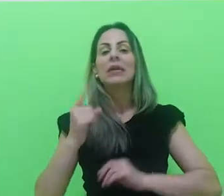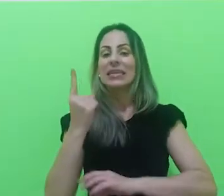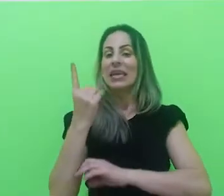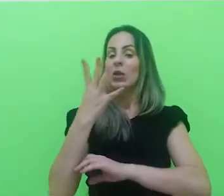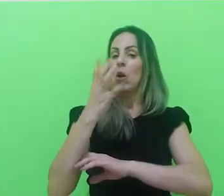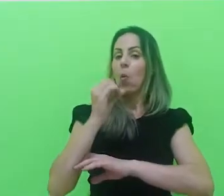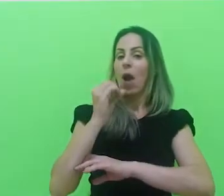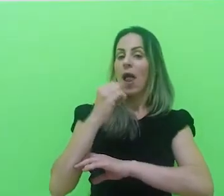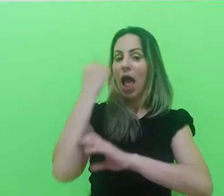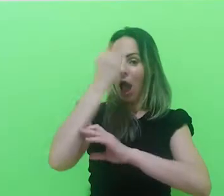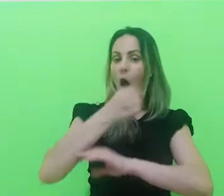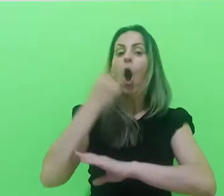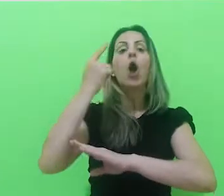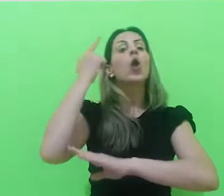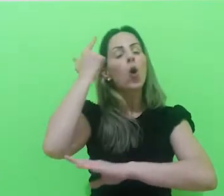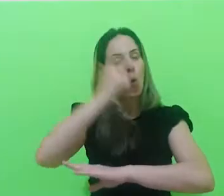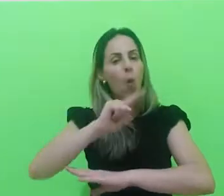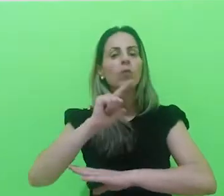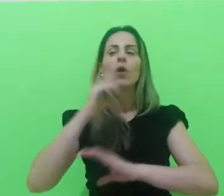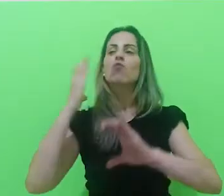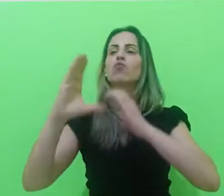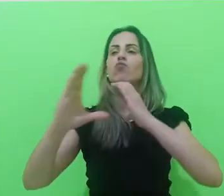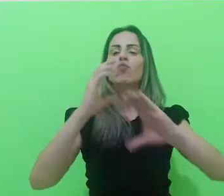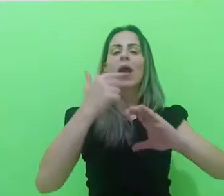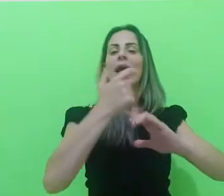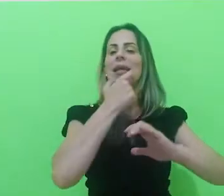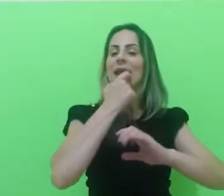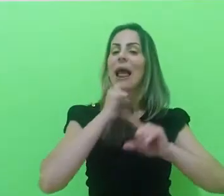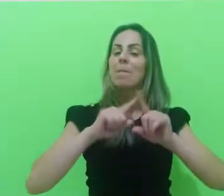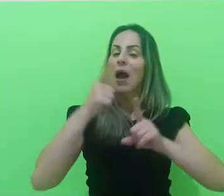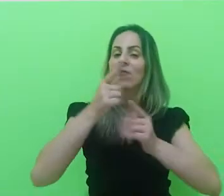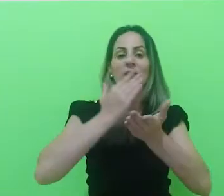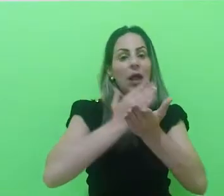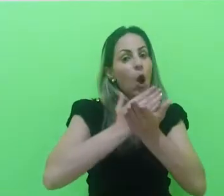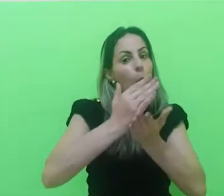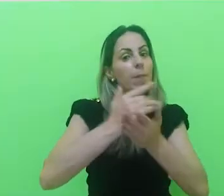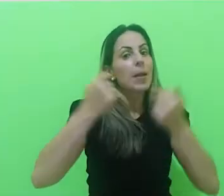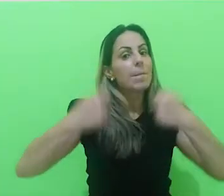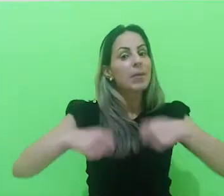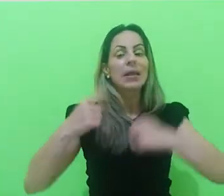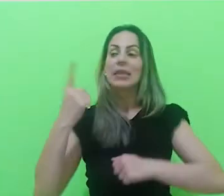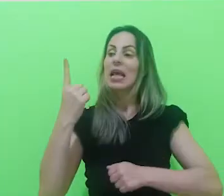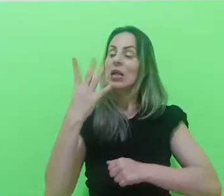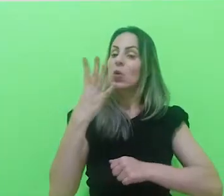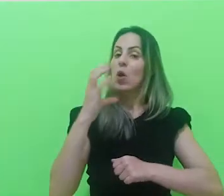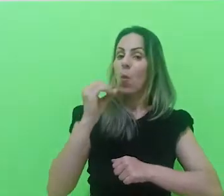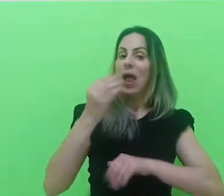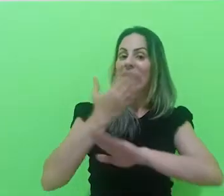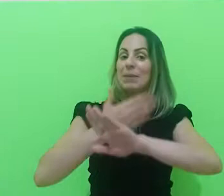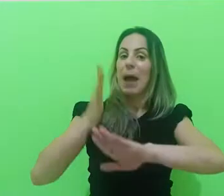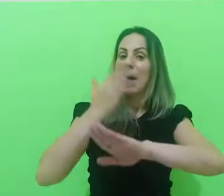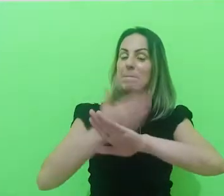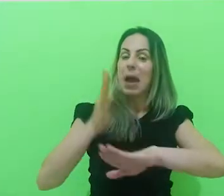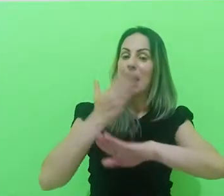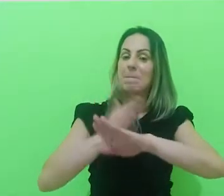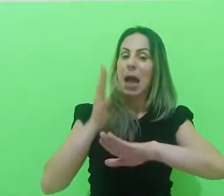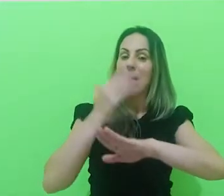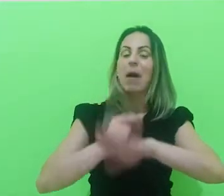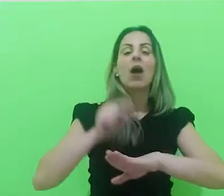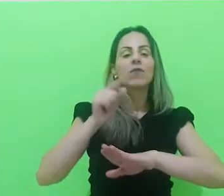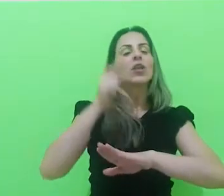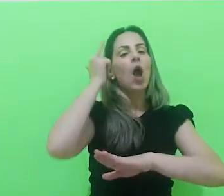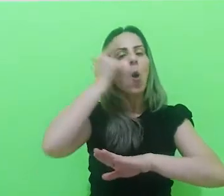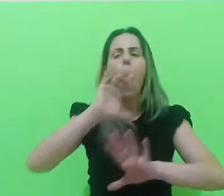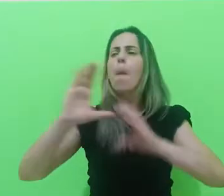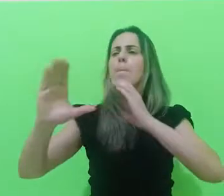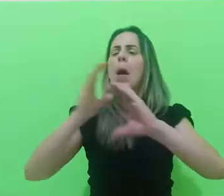140 horas você consegue estar fluente no inglês. Basta você começar. São 140 horas de treino para você alcançar essa